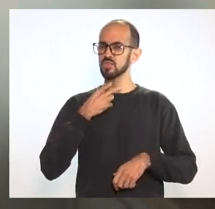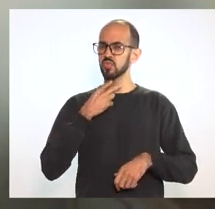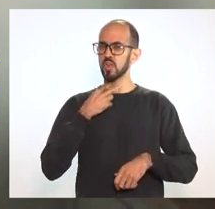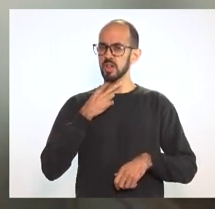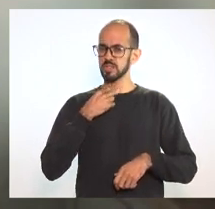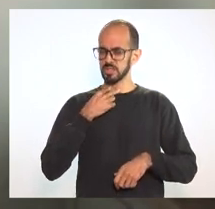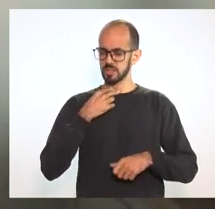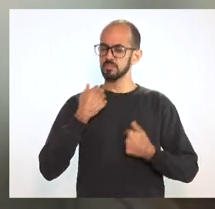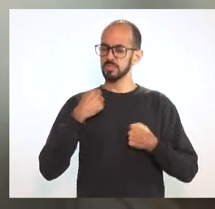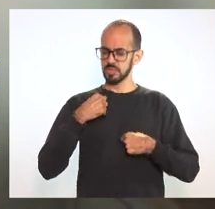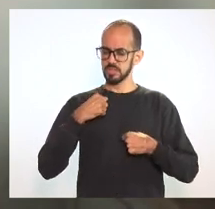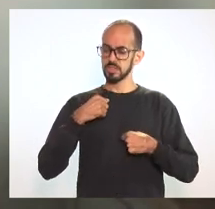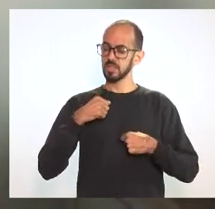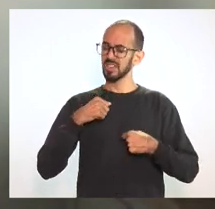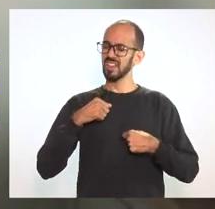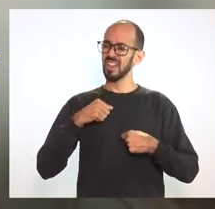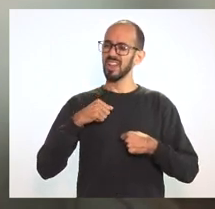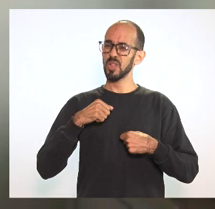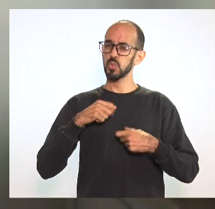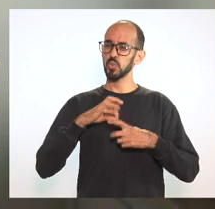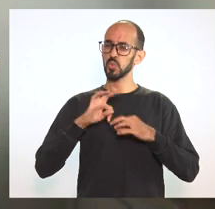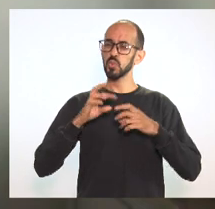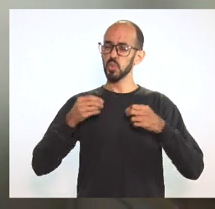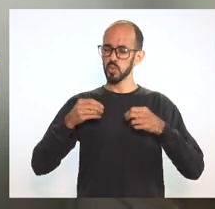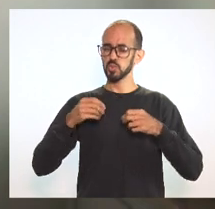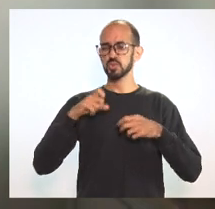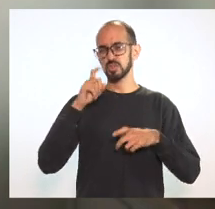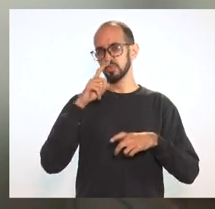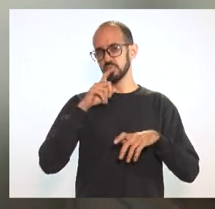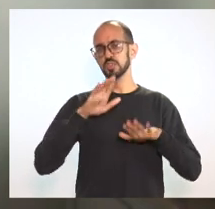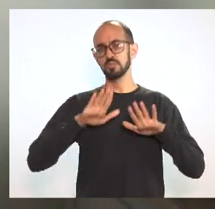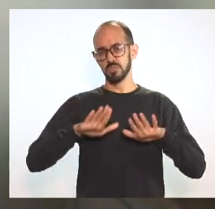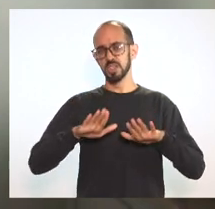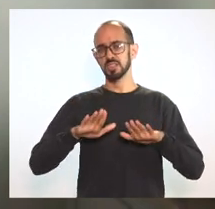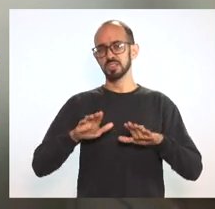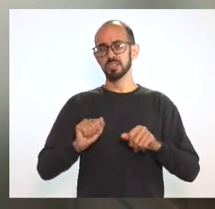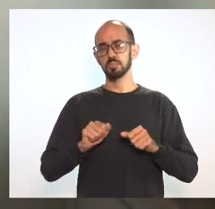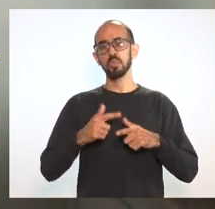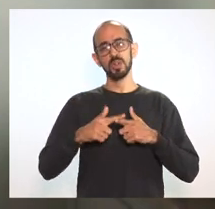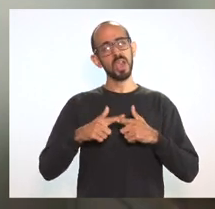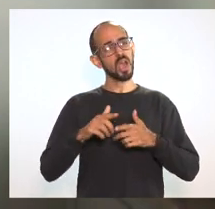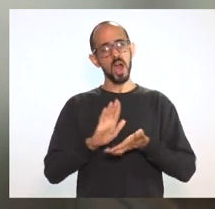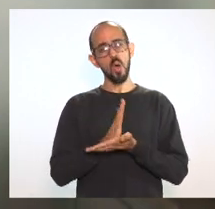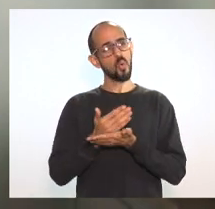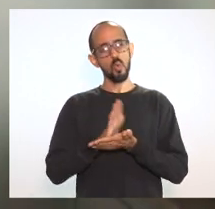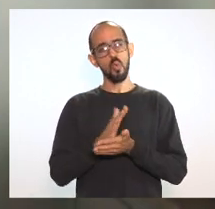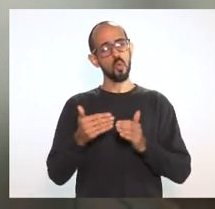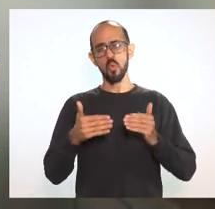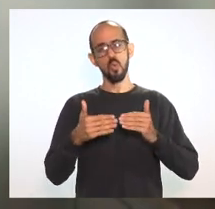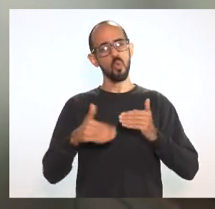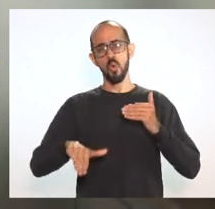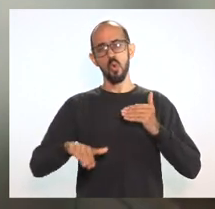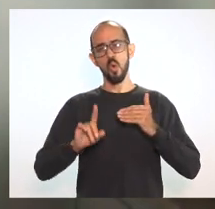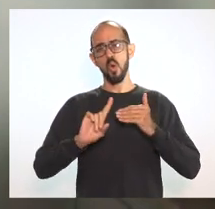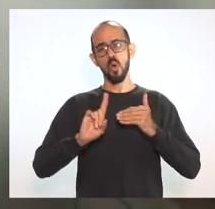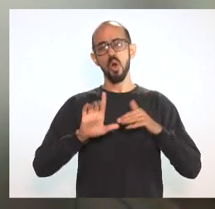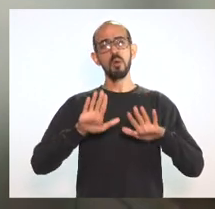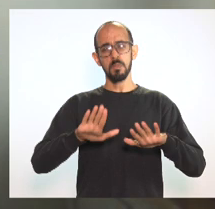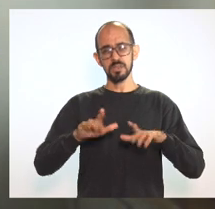ter sempre segmentos negacionistas. Mas a grande, imensa maioria